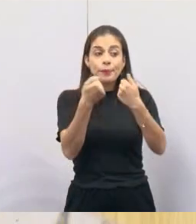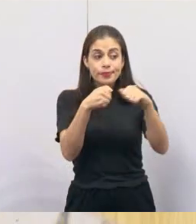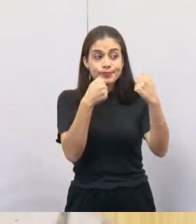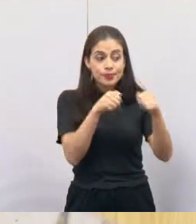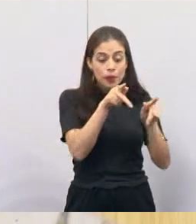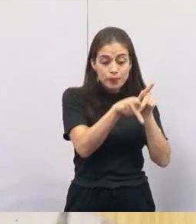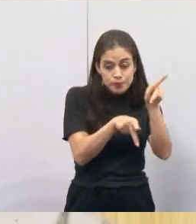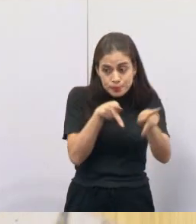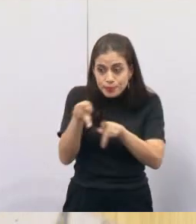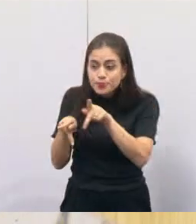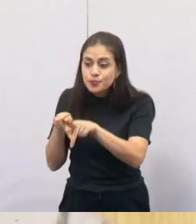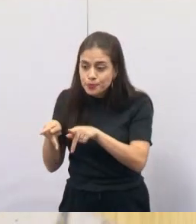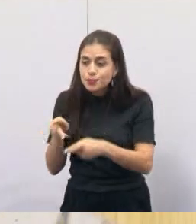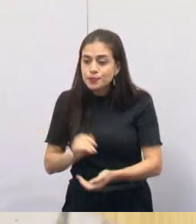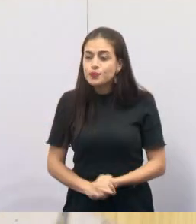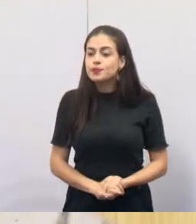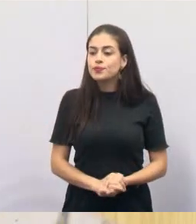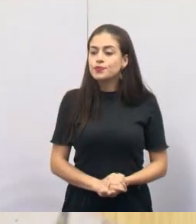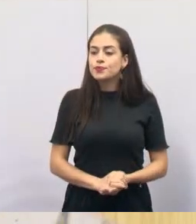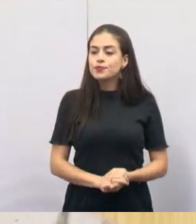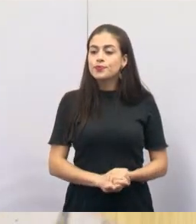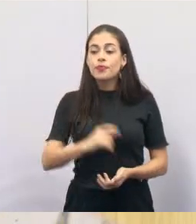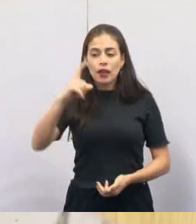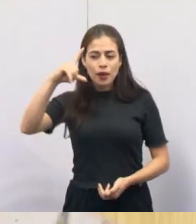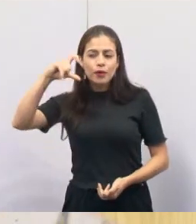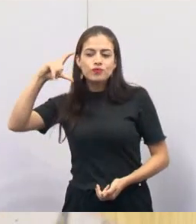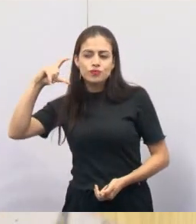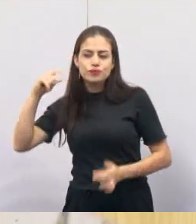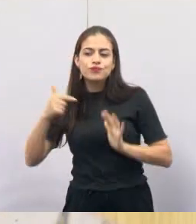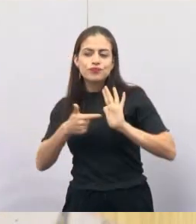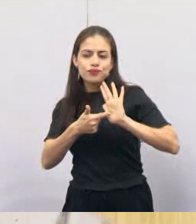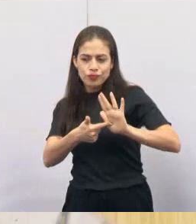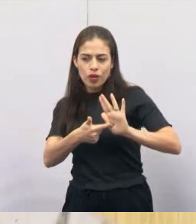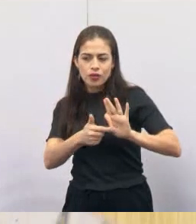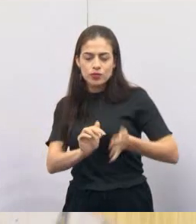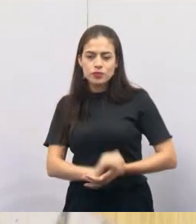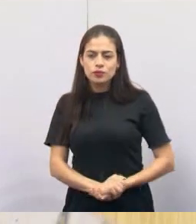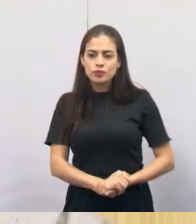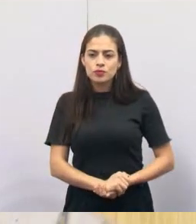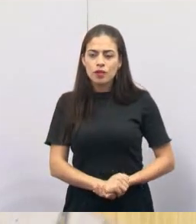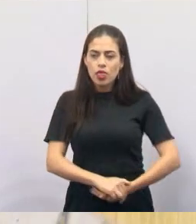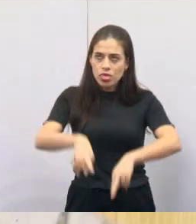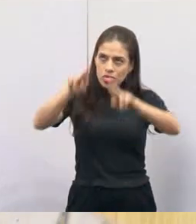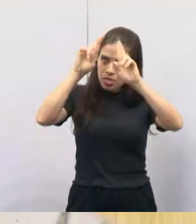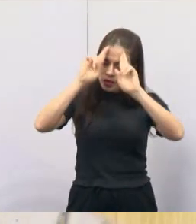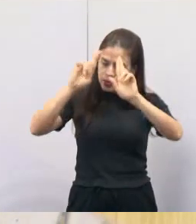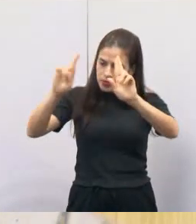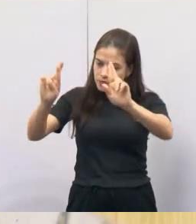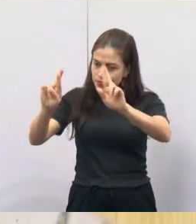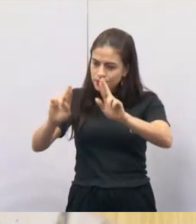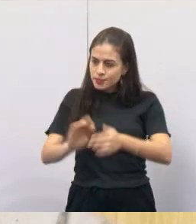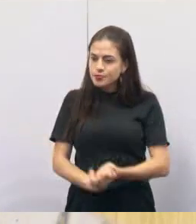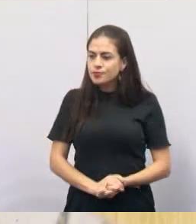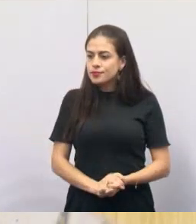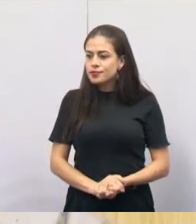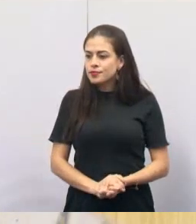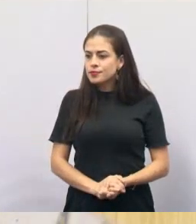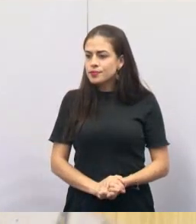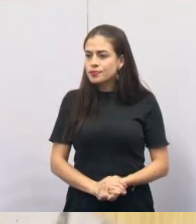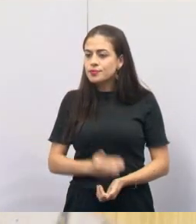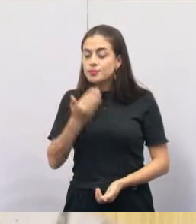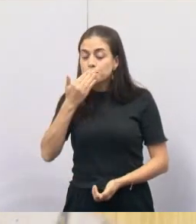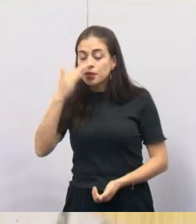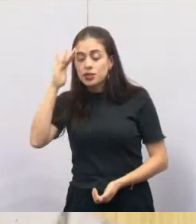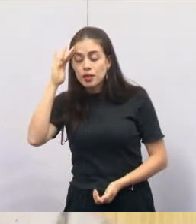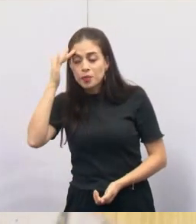da população. Seguem fotos. Assim sendo, muito respeitosamente, recorremos à